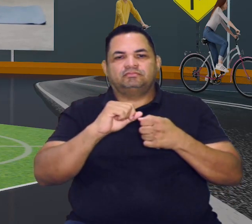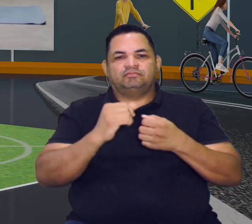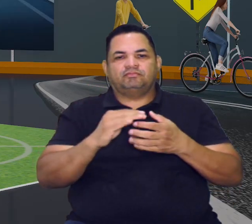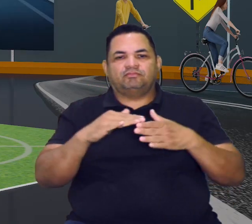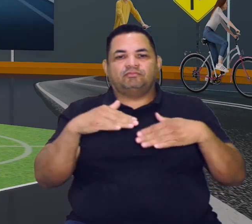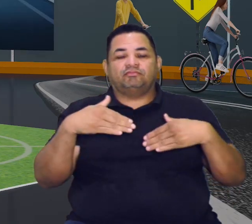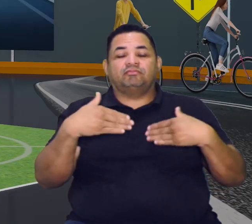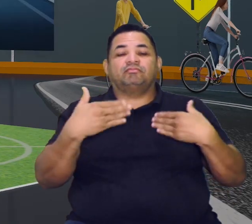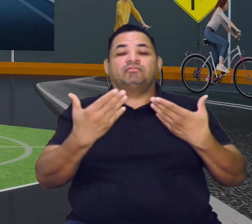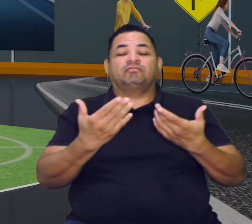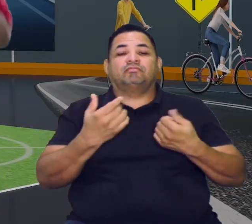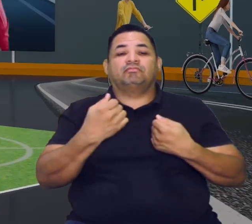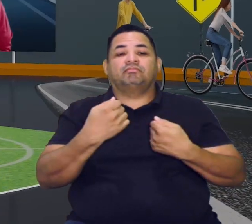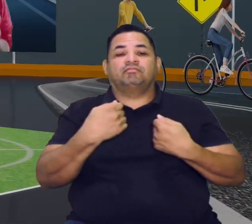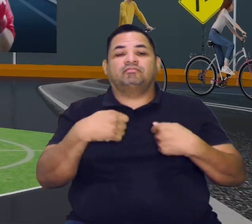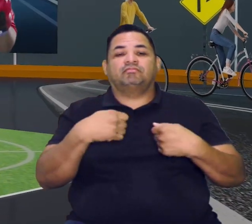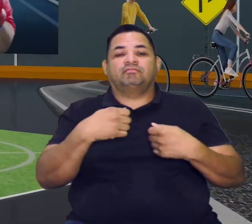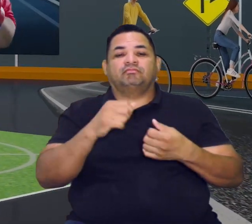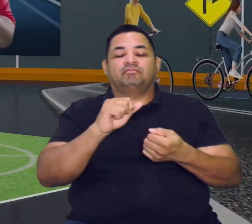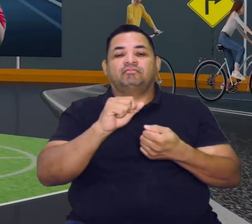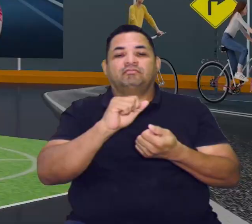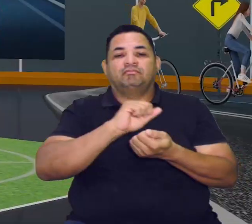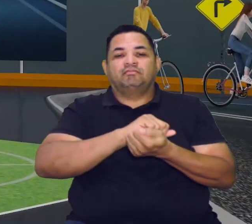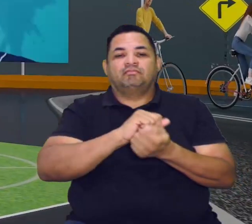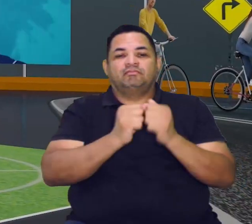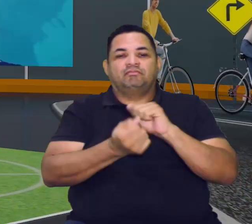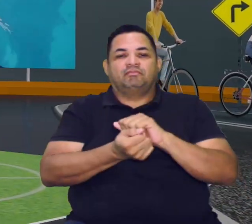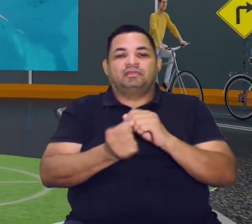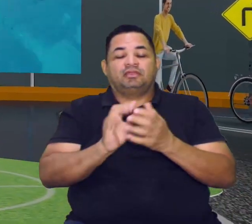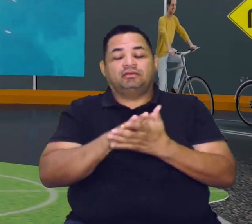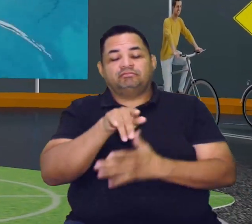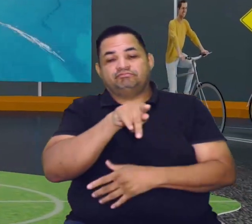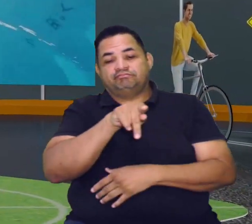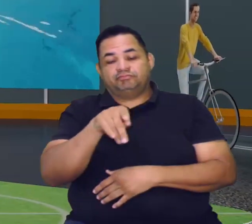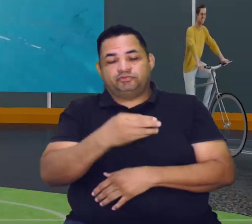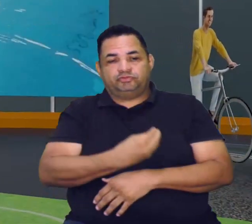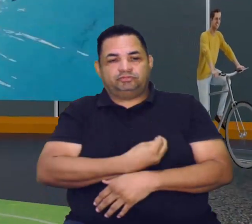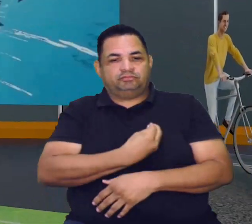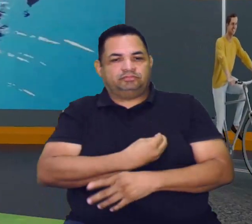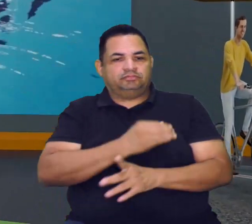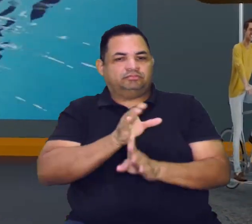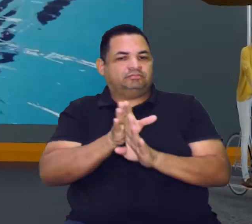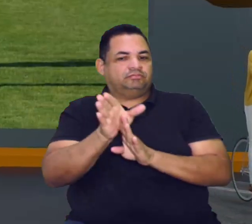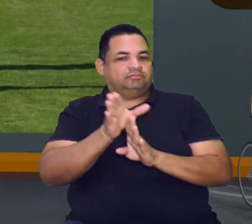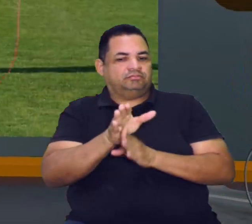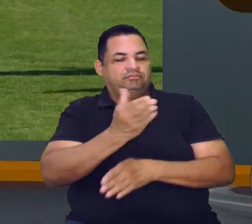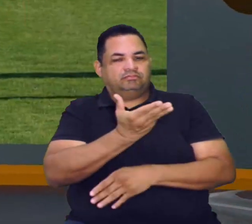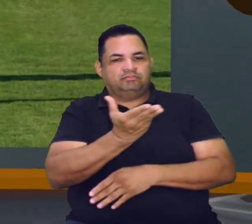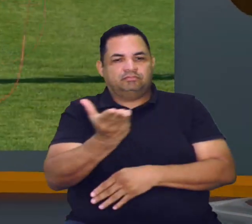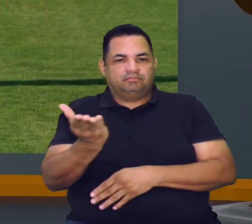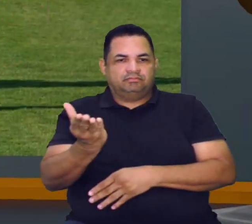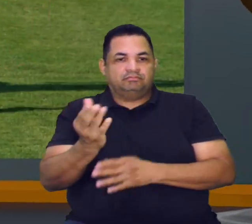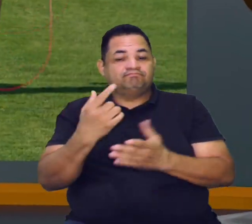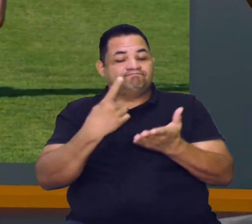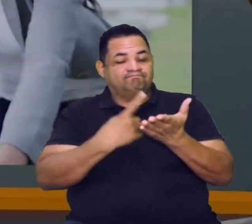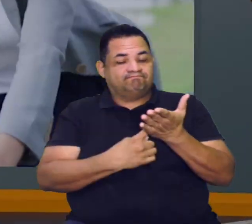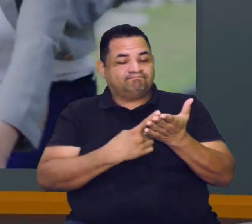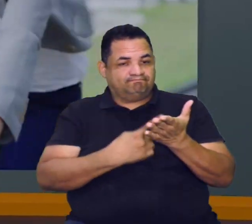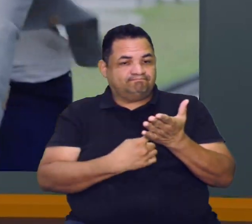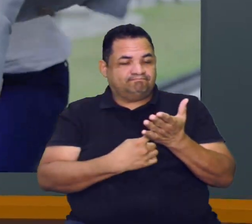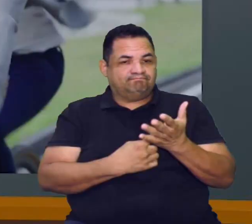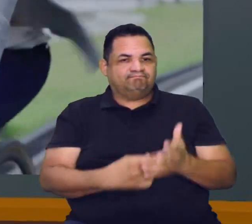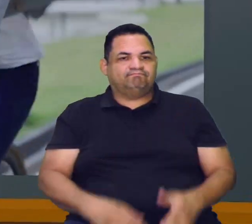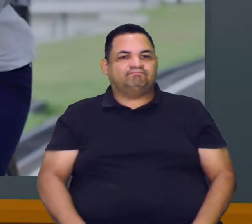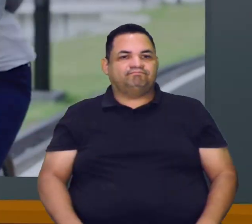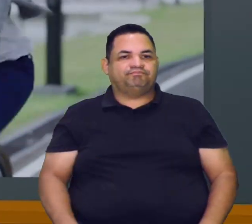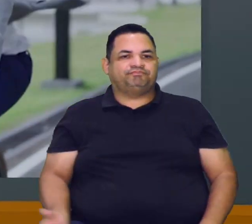E quando precisar fazer adaptações, o professor vai orientar vocês aí da melhor maneira para realizar. Combinado?